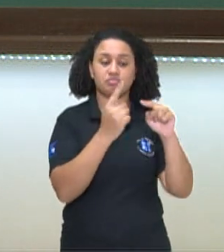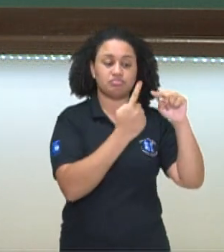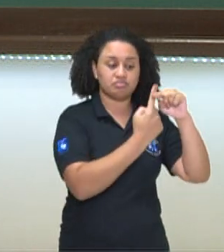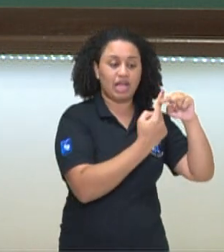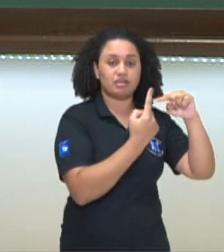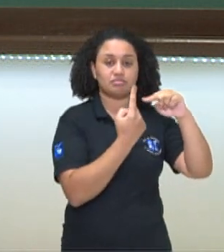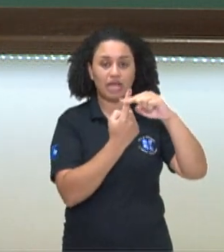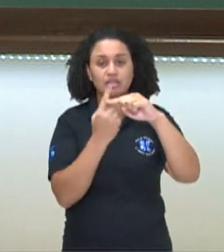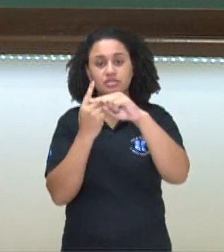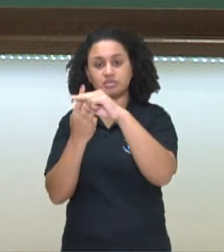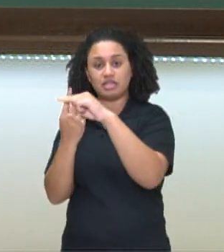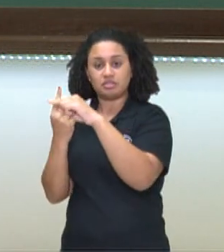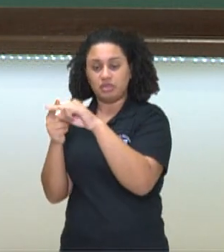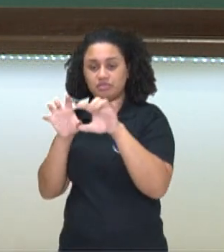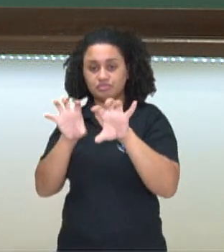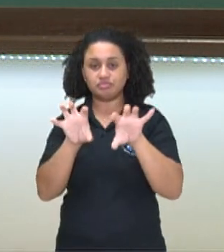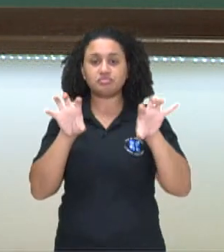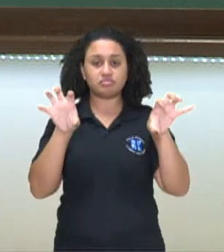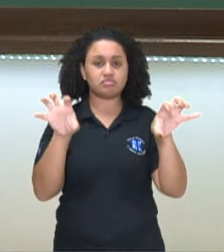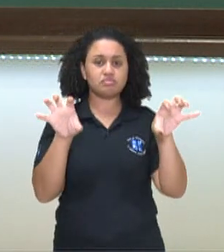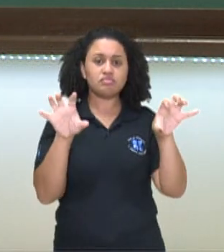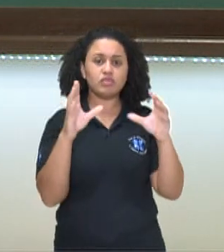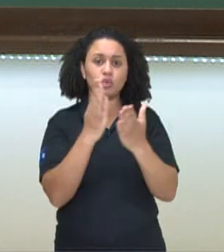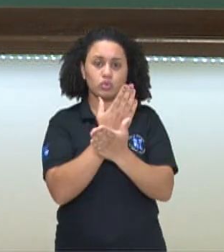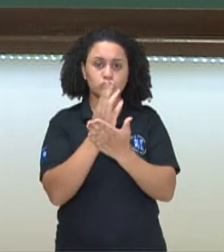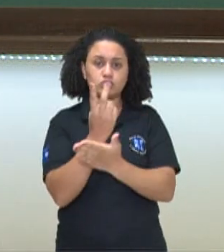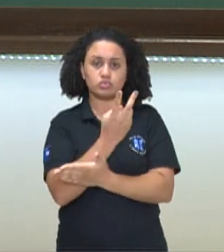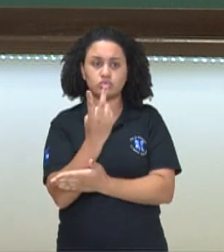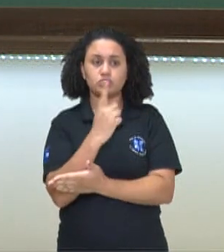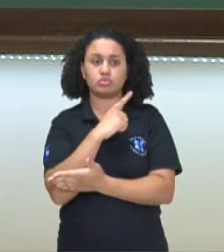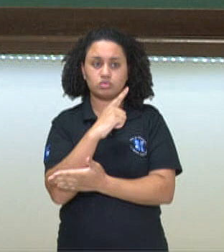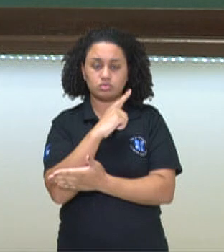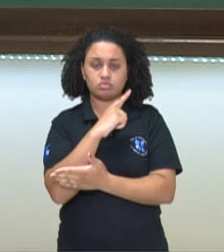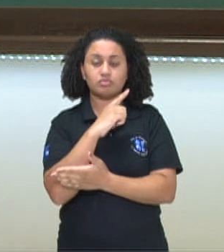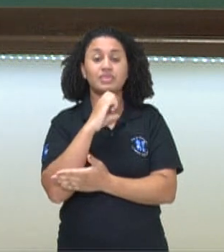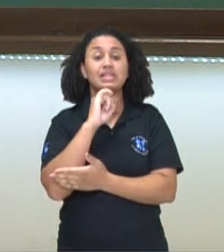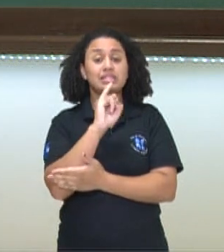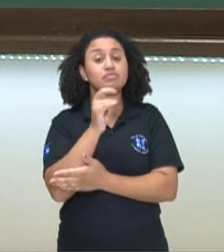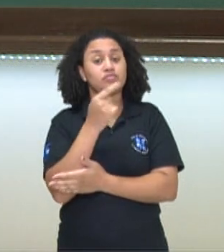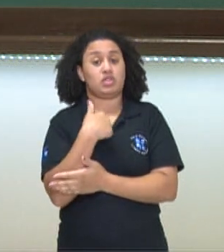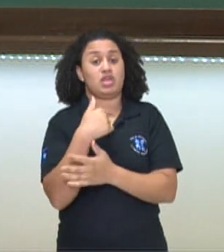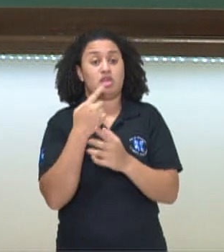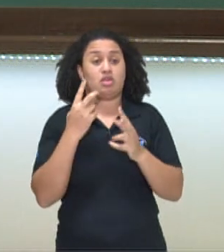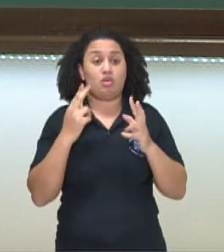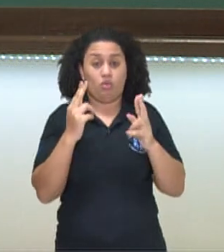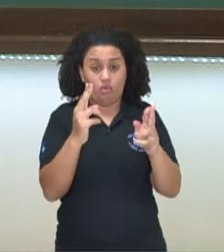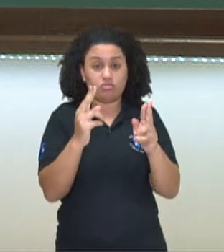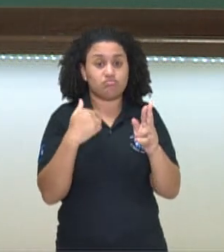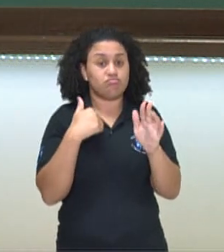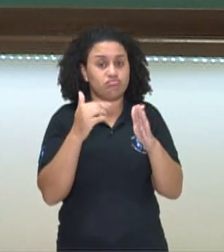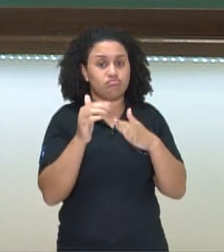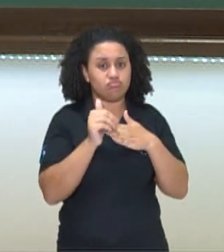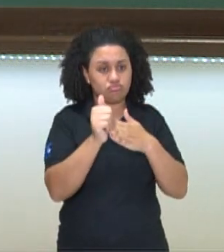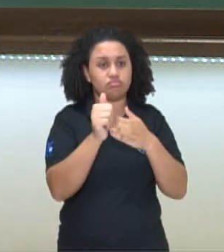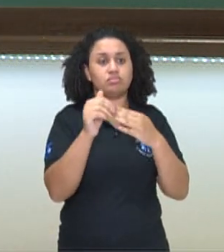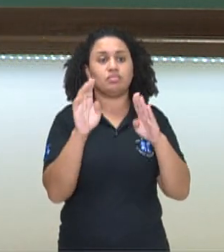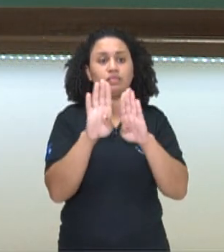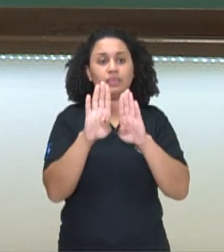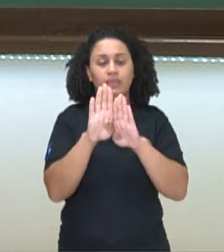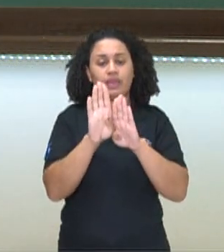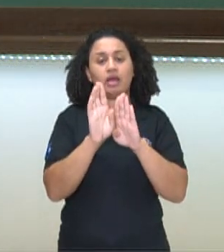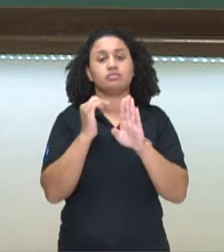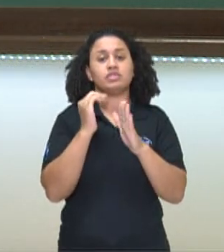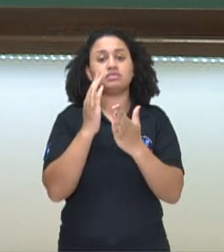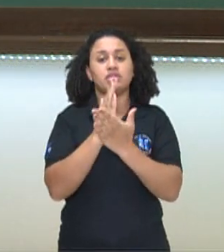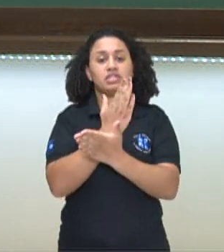por contato, vai transferir carga para ambos. Se os corpos forem idênticos, condutores, a carga elétrica vai